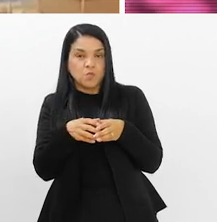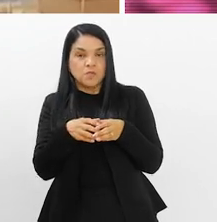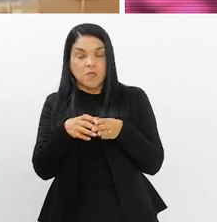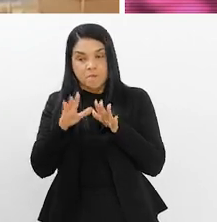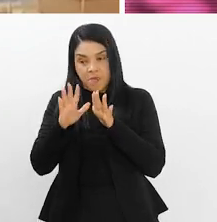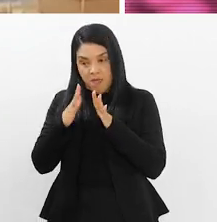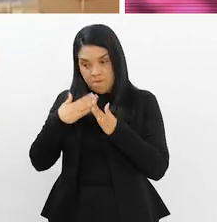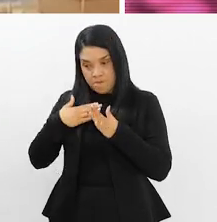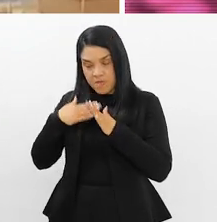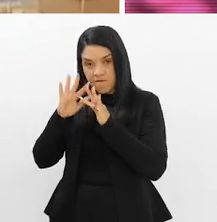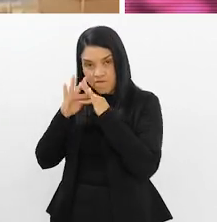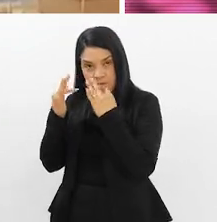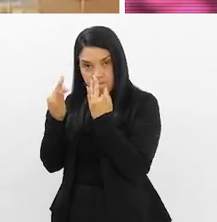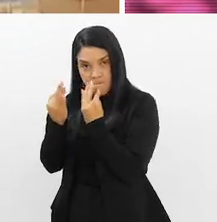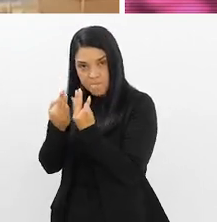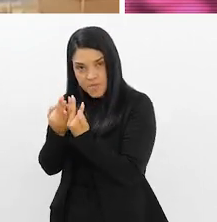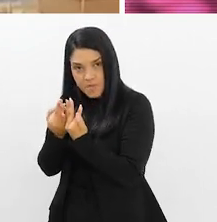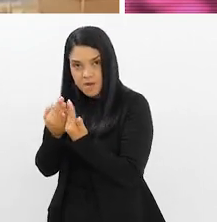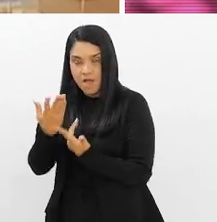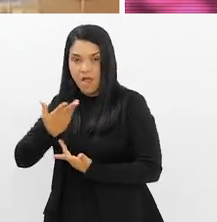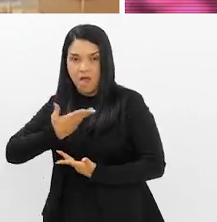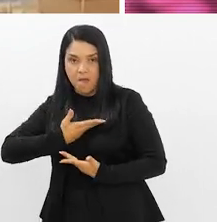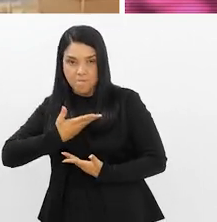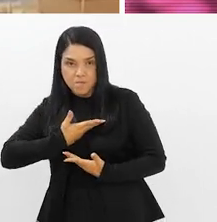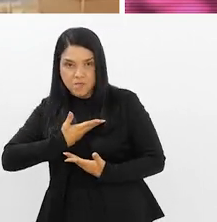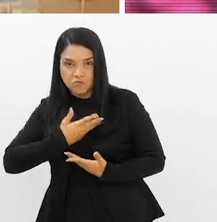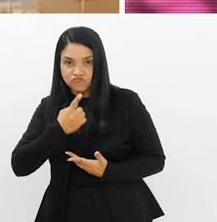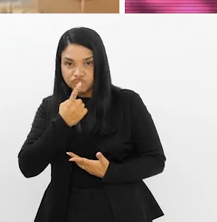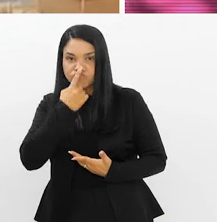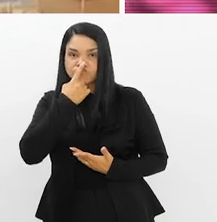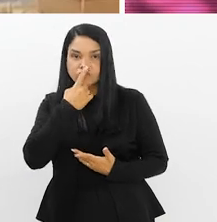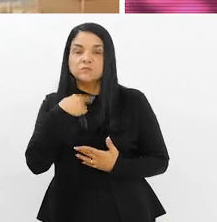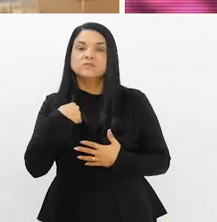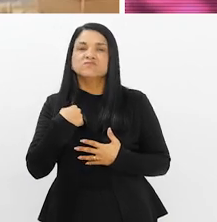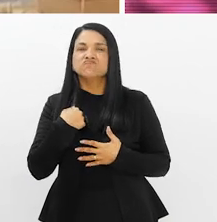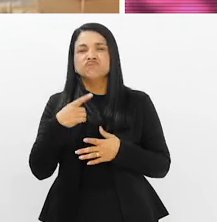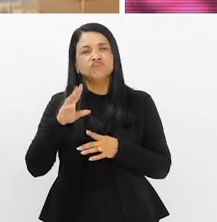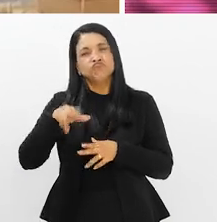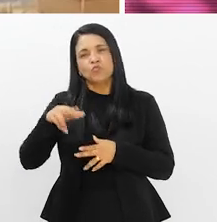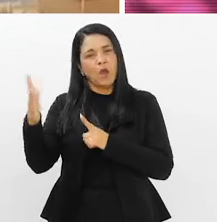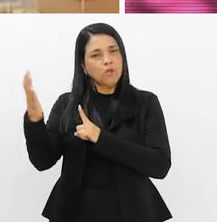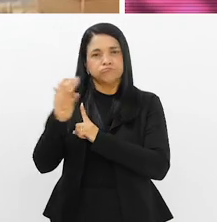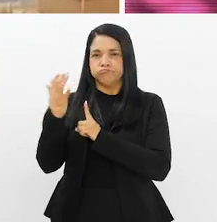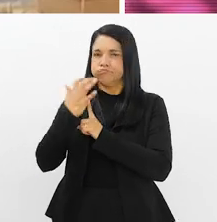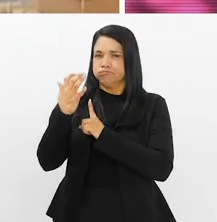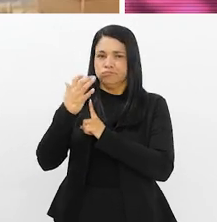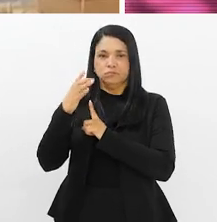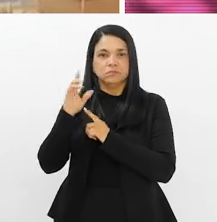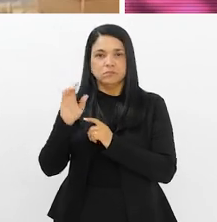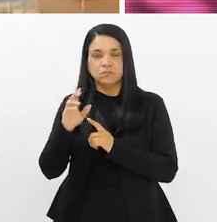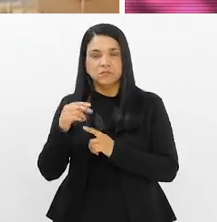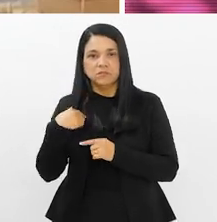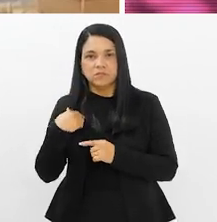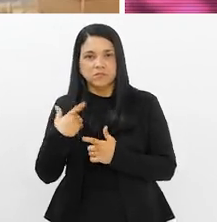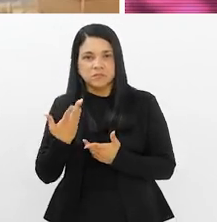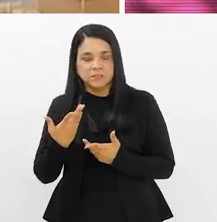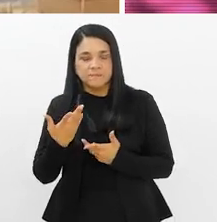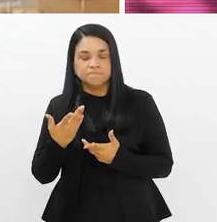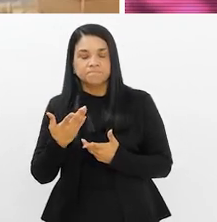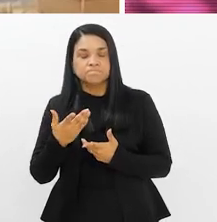as pessoas mais próximas a mim, meus familiares, meus amigos mais próximos, eles nunca foram de pressionar, né? Ou de